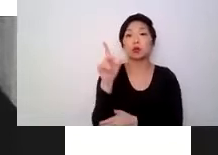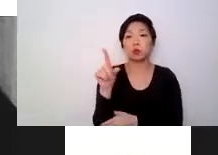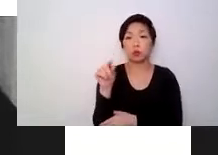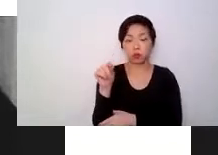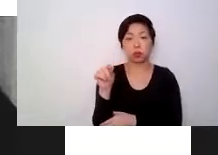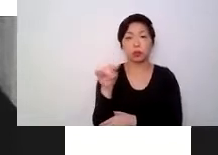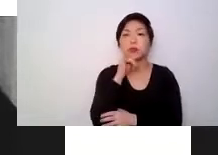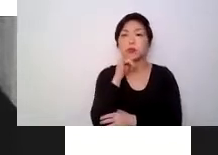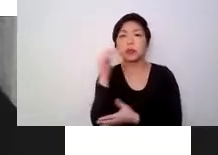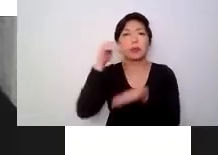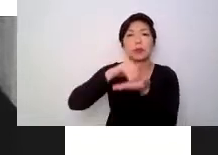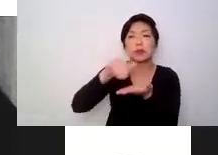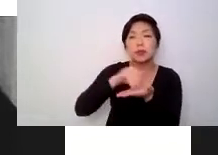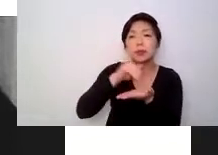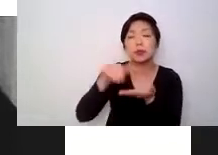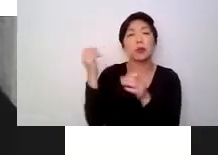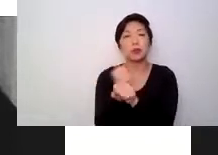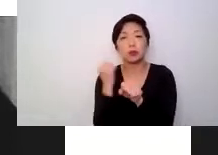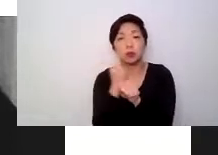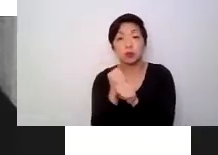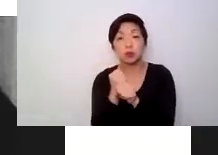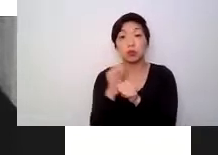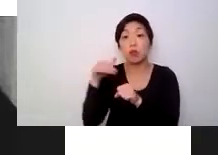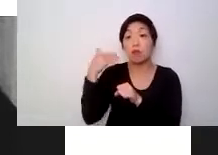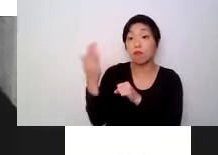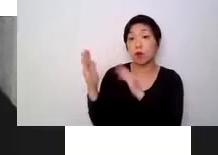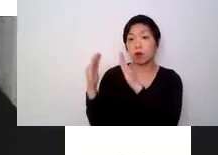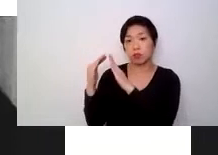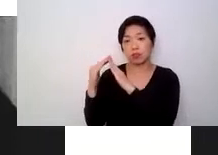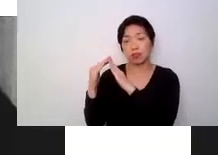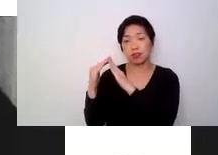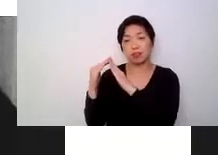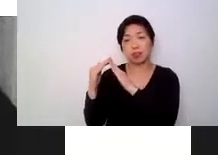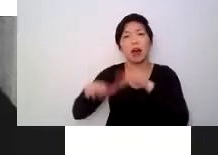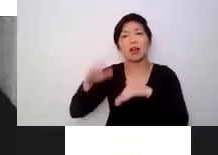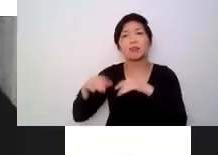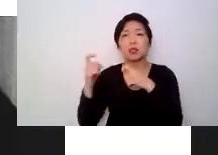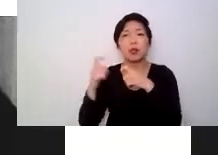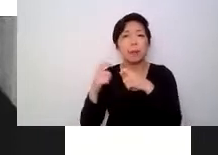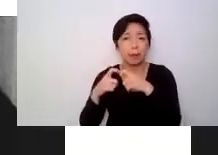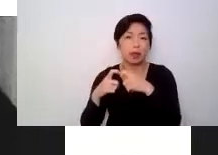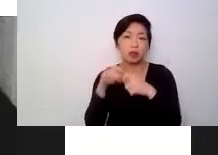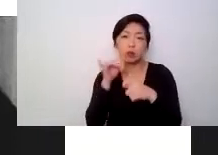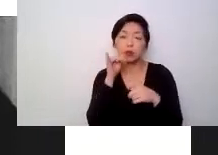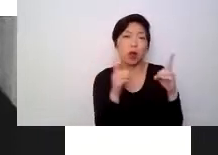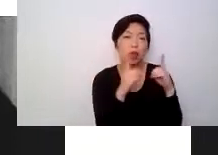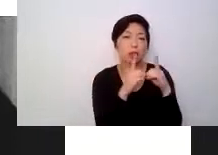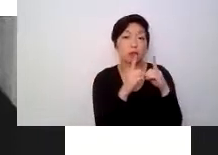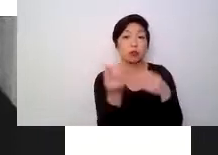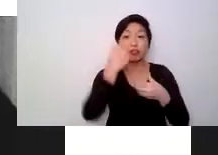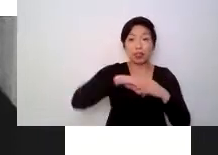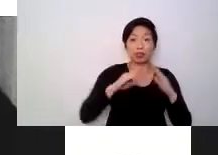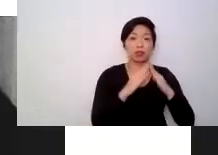como escritórios, consultórios, fora da casa das elites, que antes acontecia, os médicos tinham só seu consultório em casa, ele passa a ser